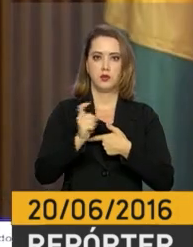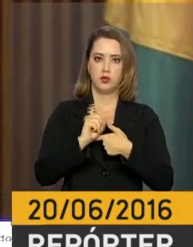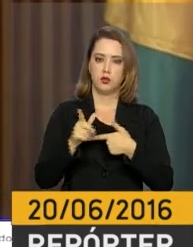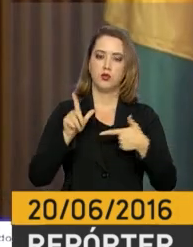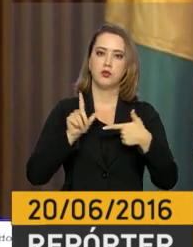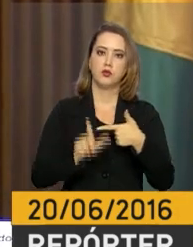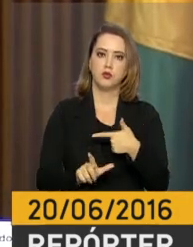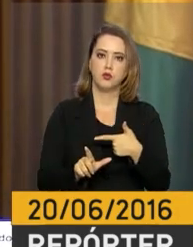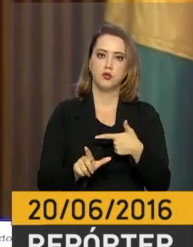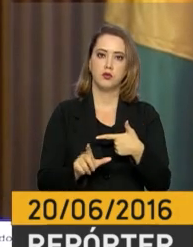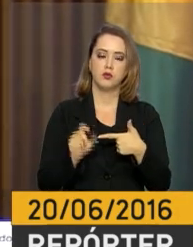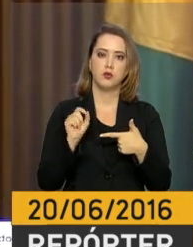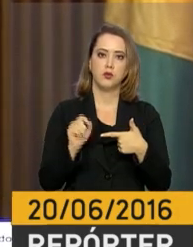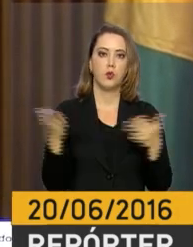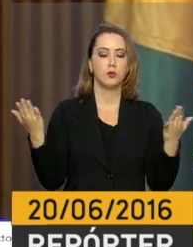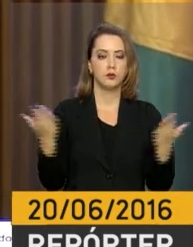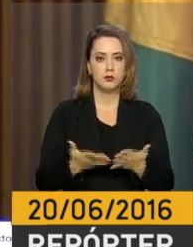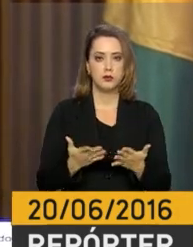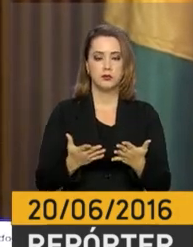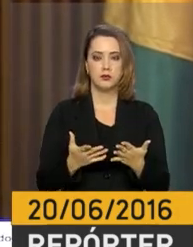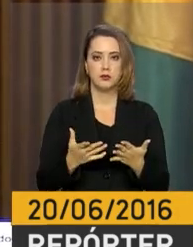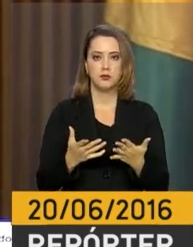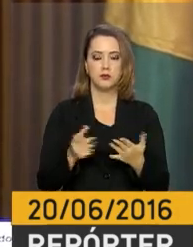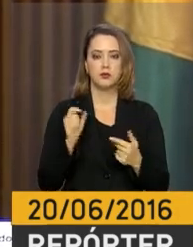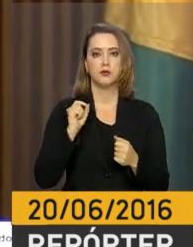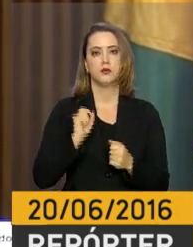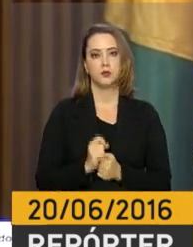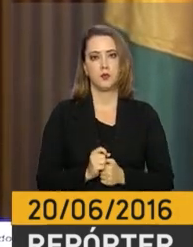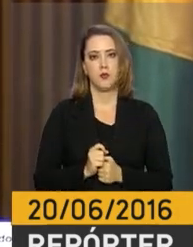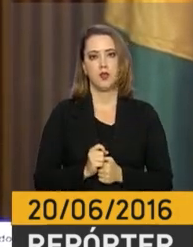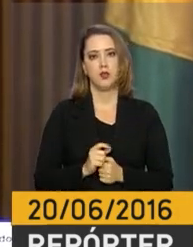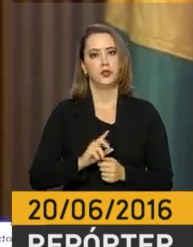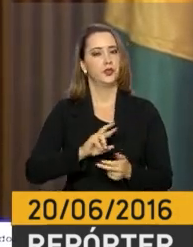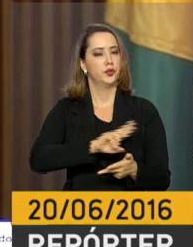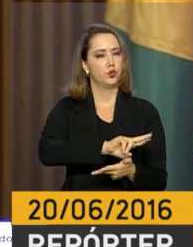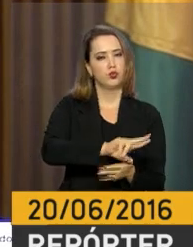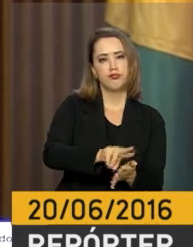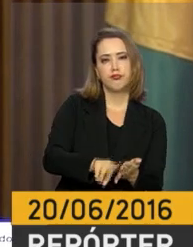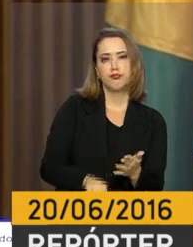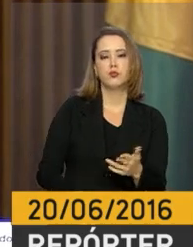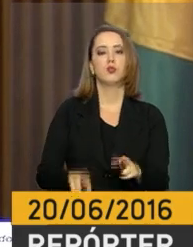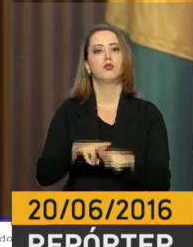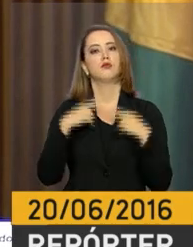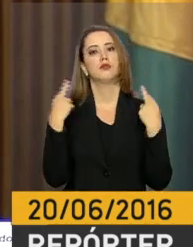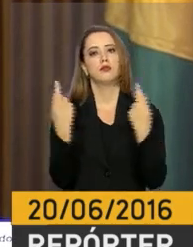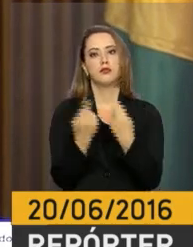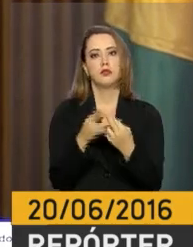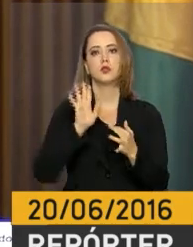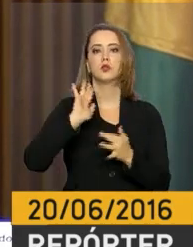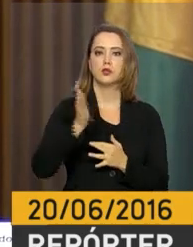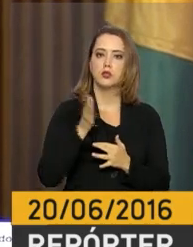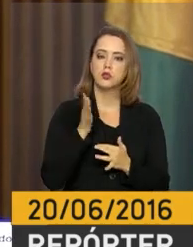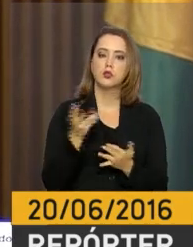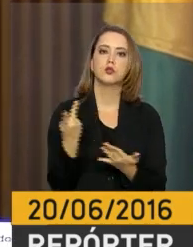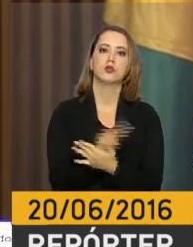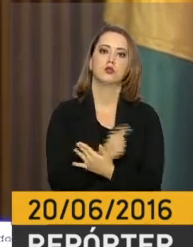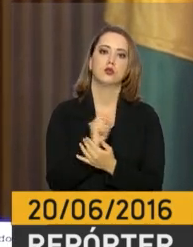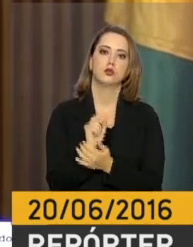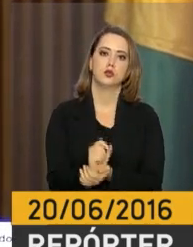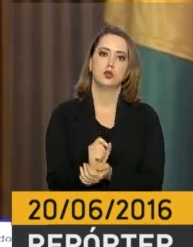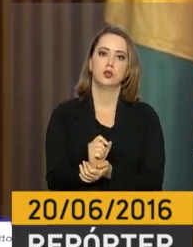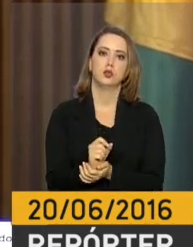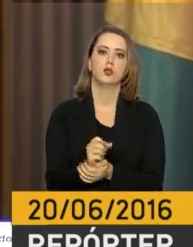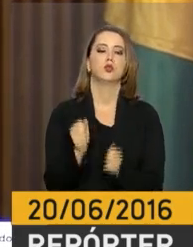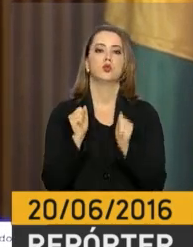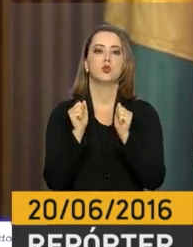do executivo hoje além de várias reuniões que se verificaram com o ministro